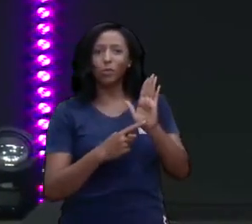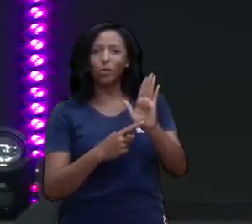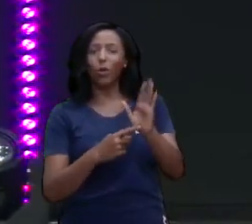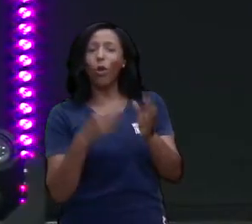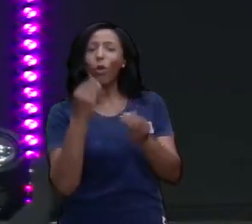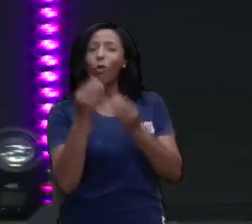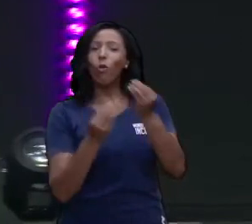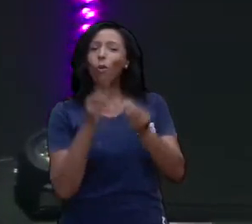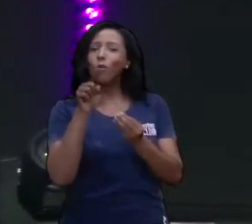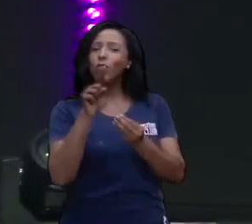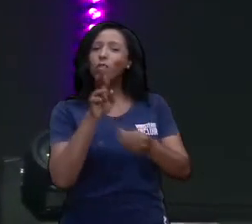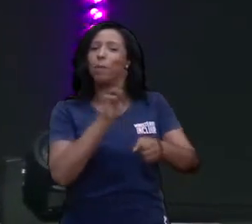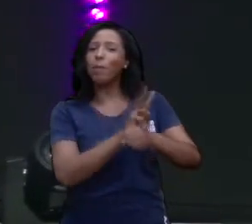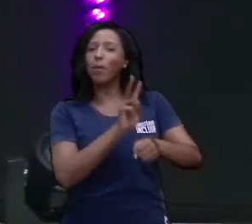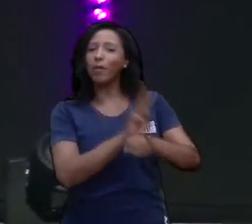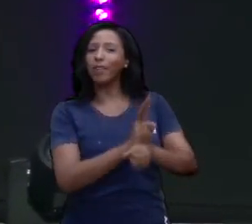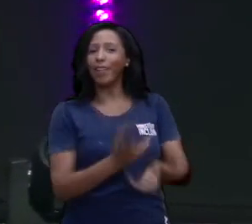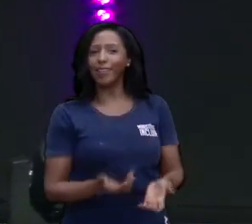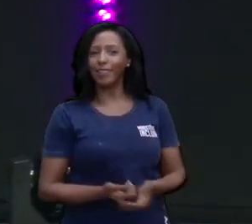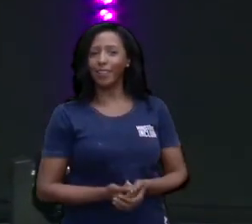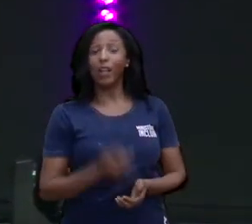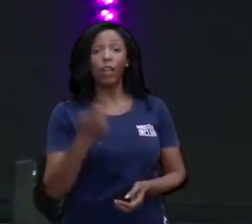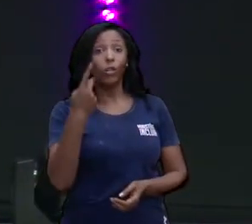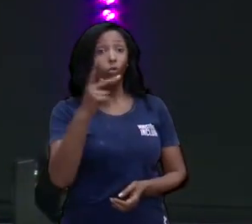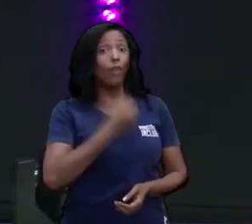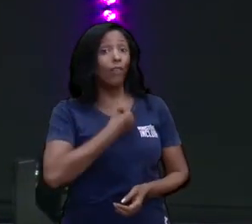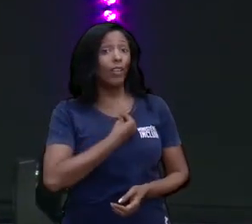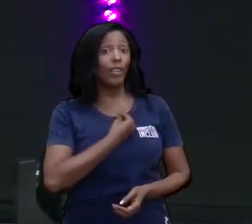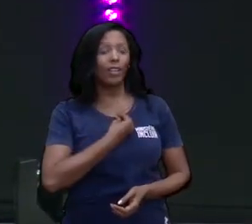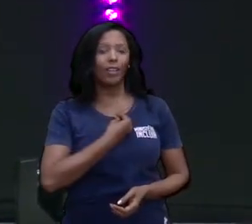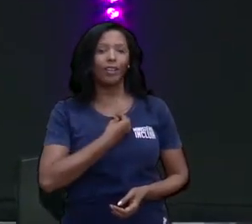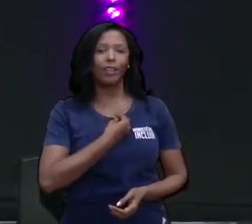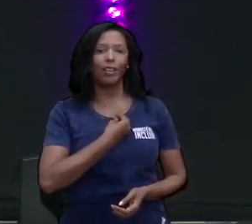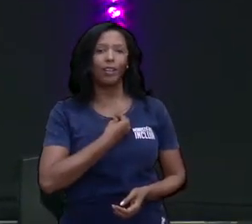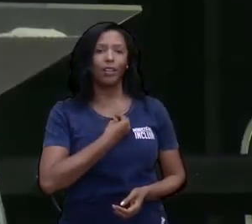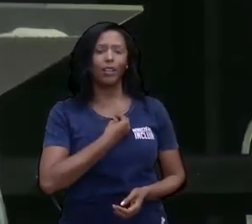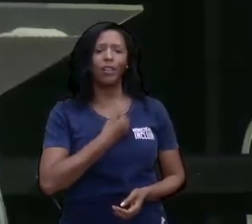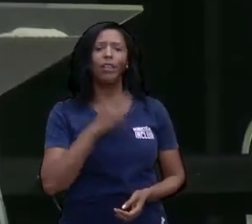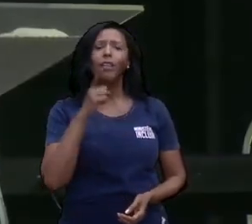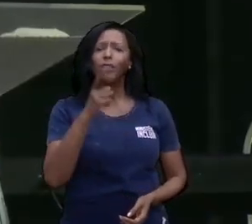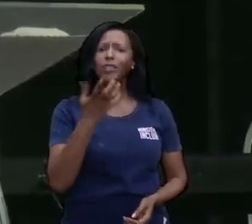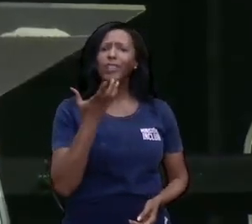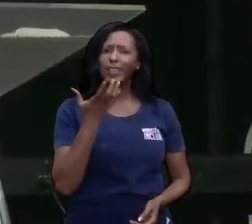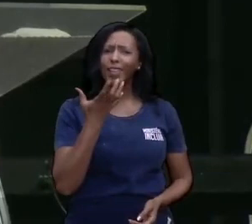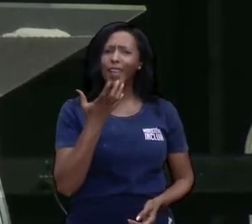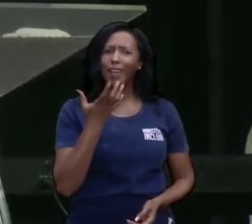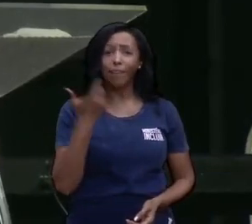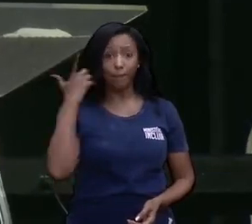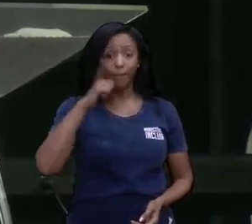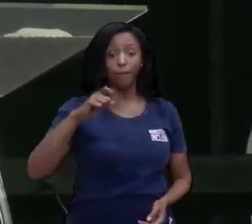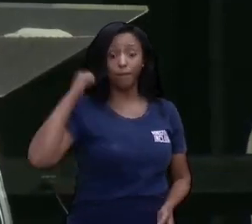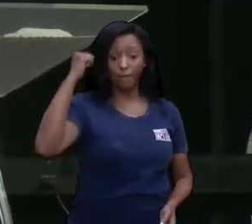primeira coisa que Paulo nos ensina aqui você quer vencer o mal conheça o seu oponente